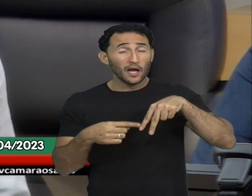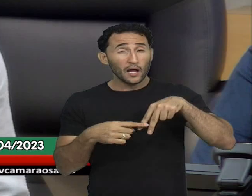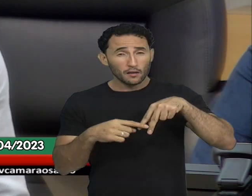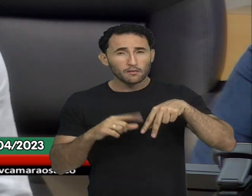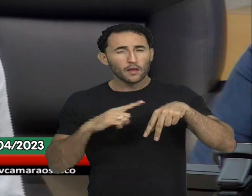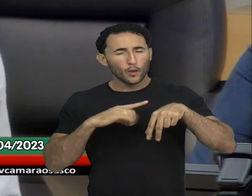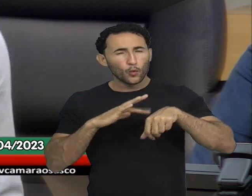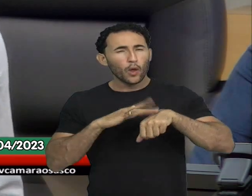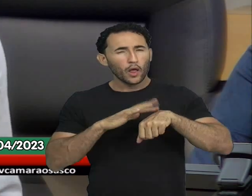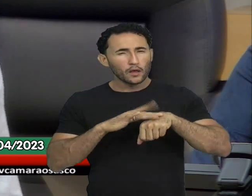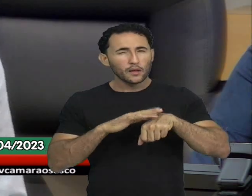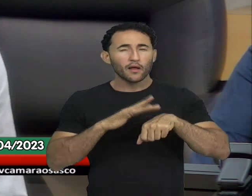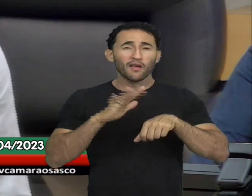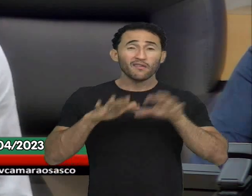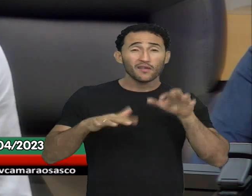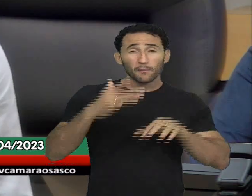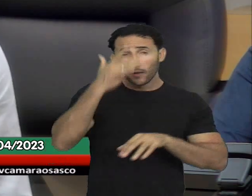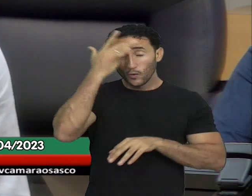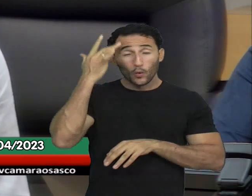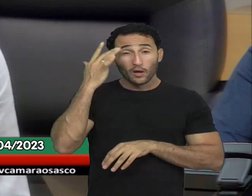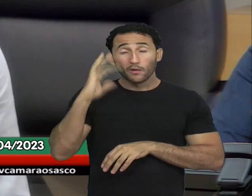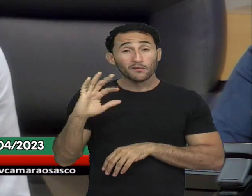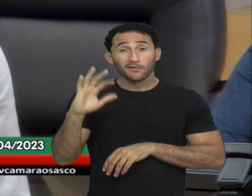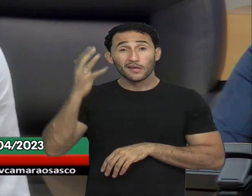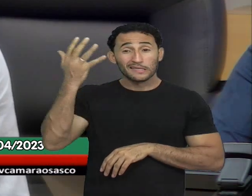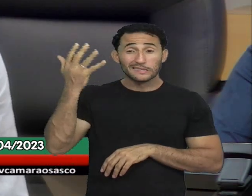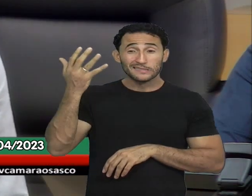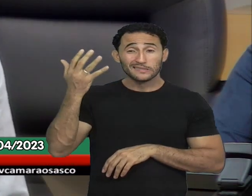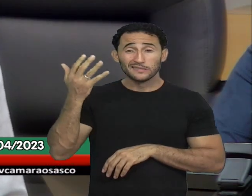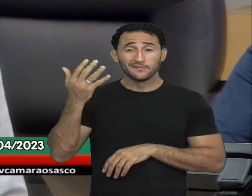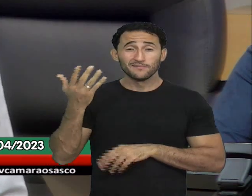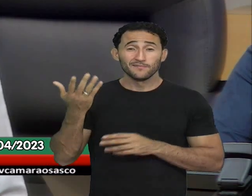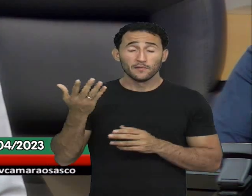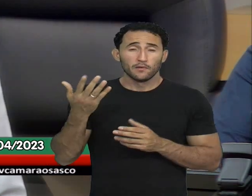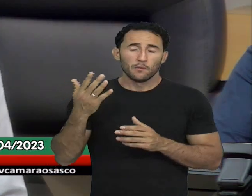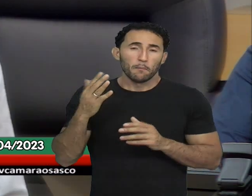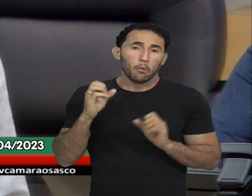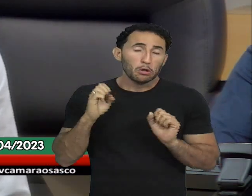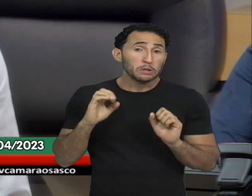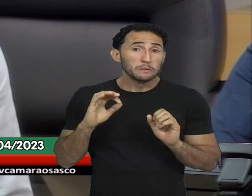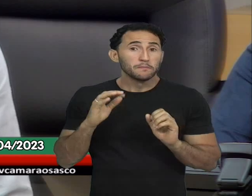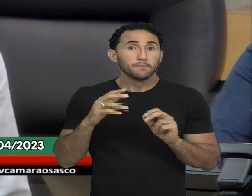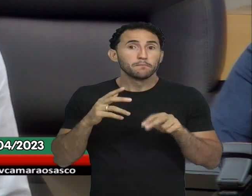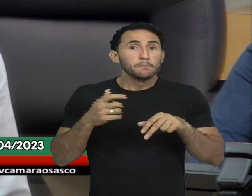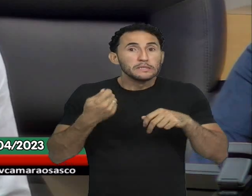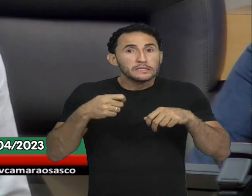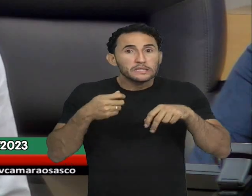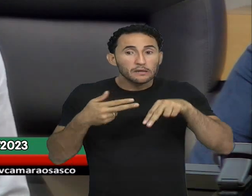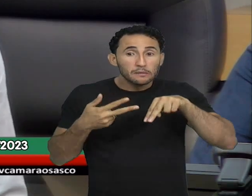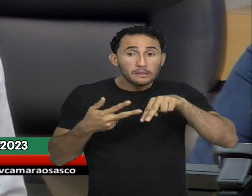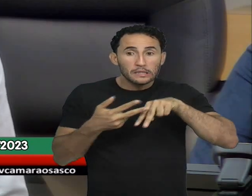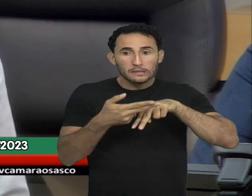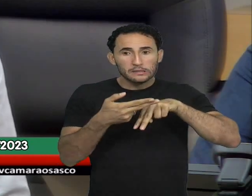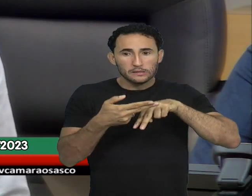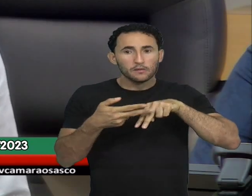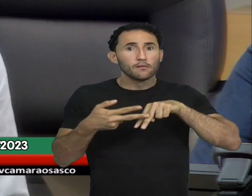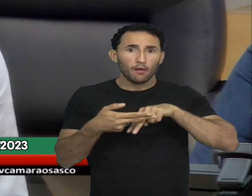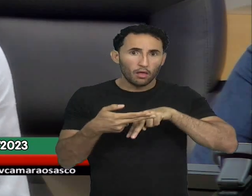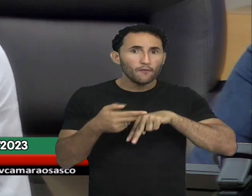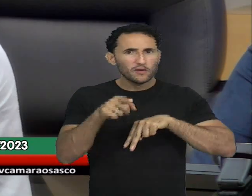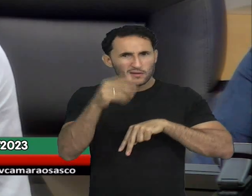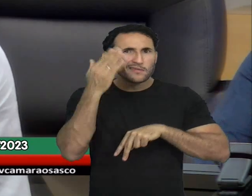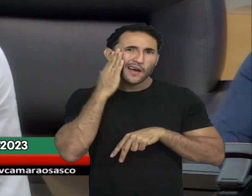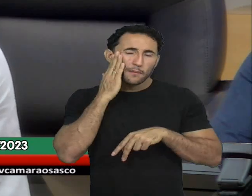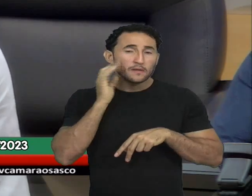pessoas... O desfecho natural, em algumas situações, de fato, evoluir para a amputação. E vocês sabem muito bem que, quando a